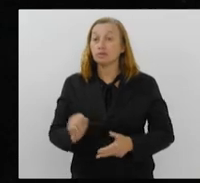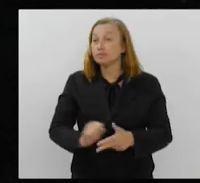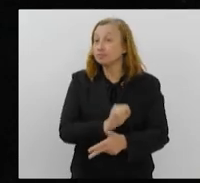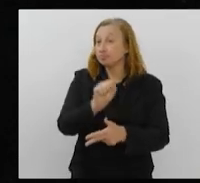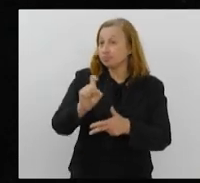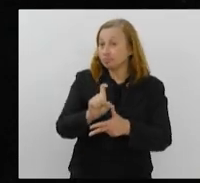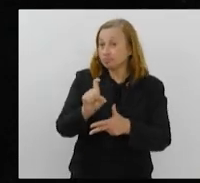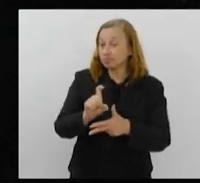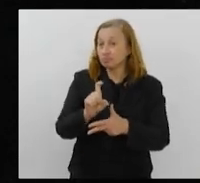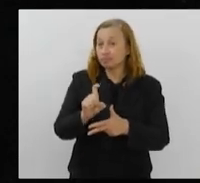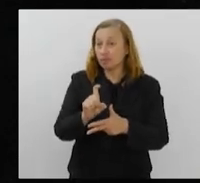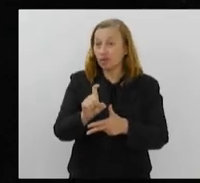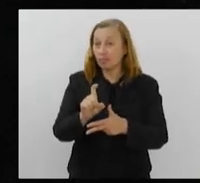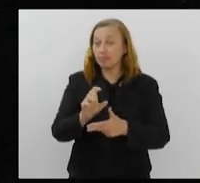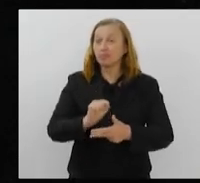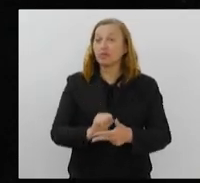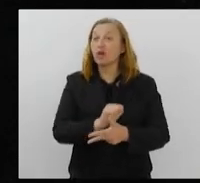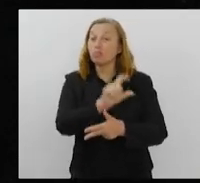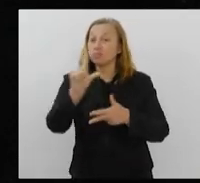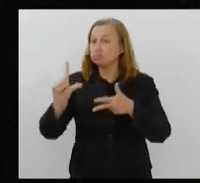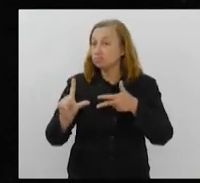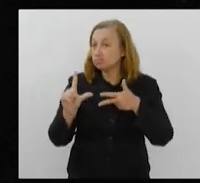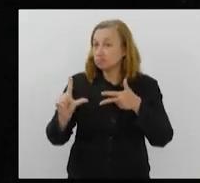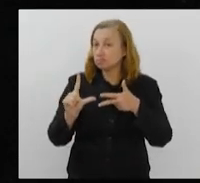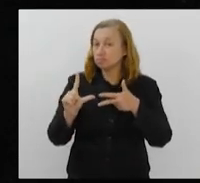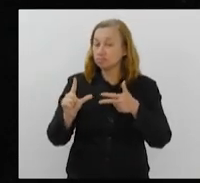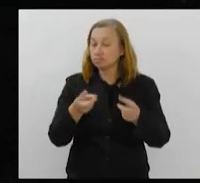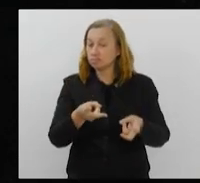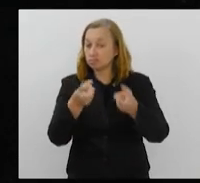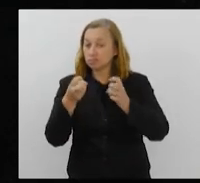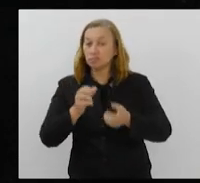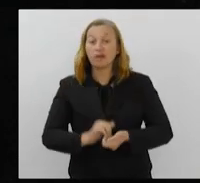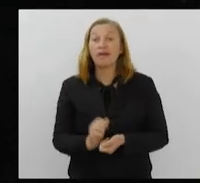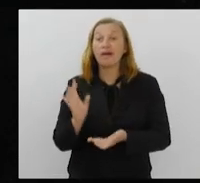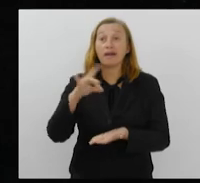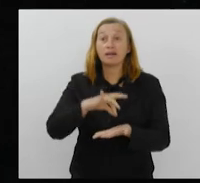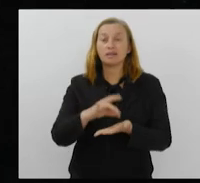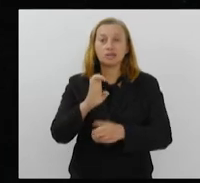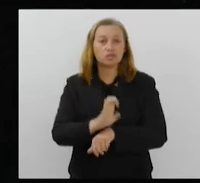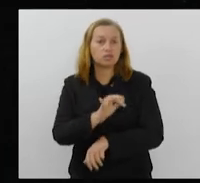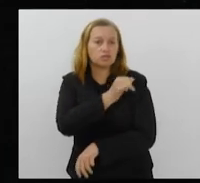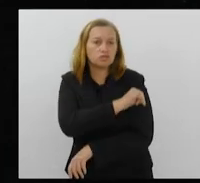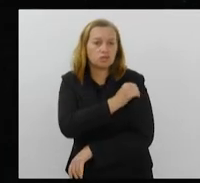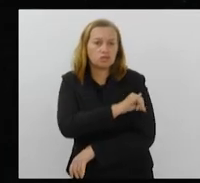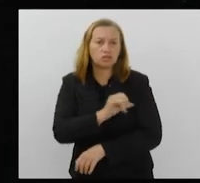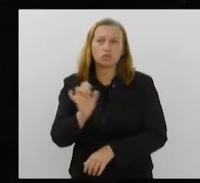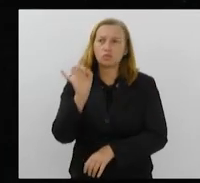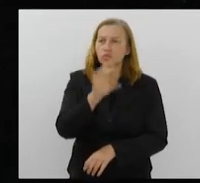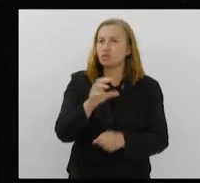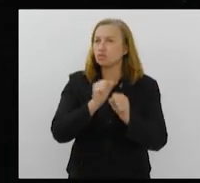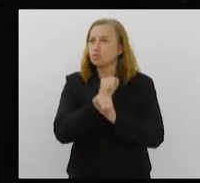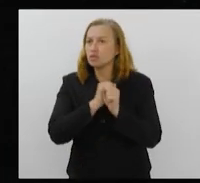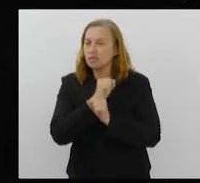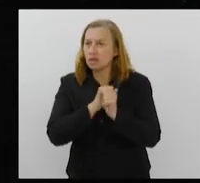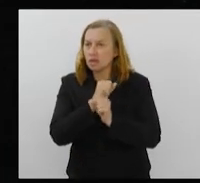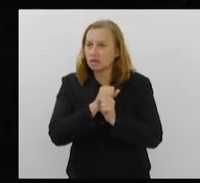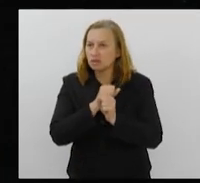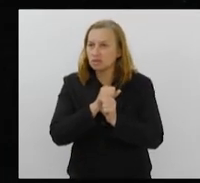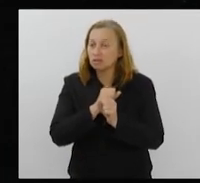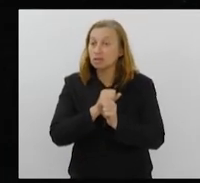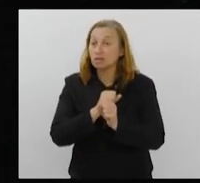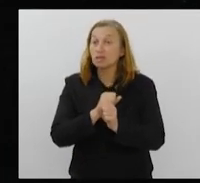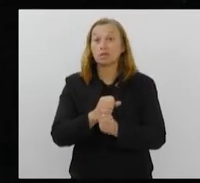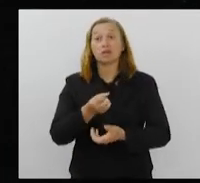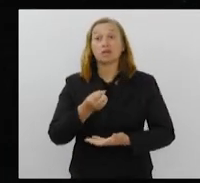Executivo apreciada pelo Poder Legislativo. A realidade do Estado do Rio de Janeiro nos últimos anos é calamitosa. Nós sabemos